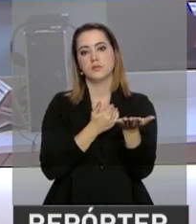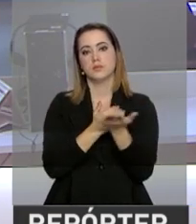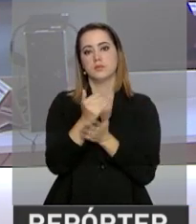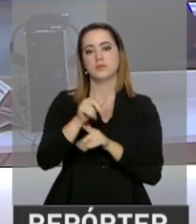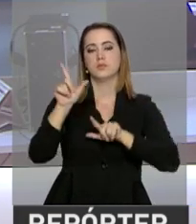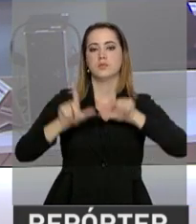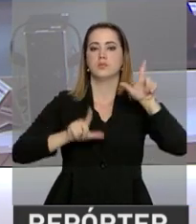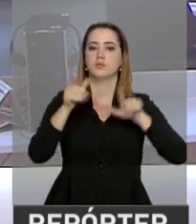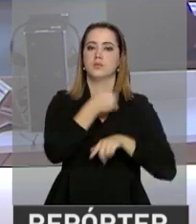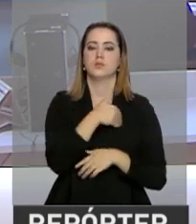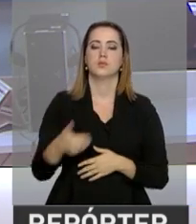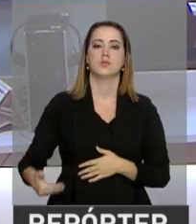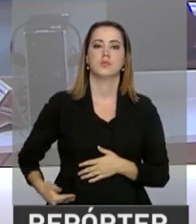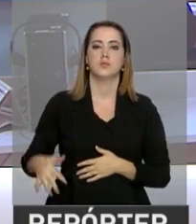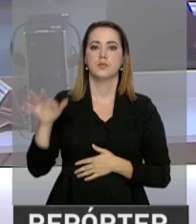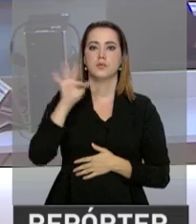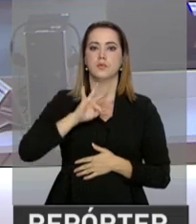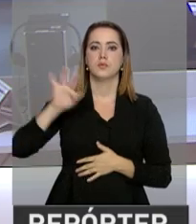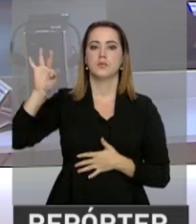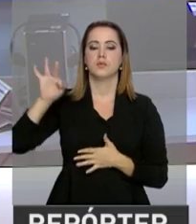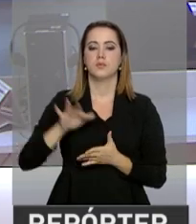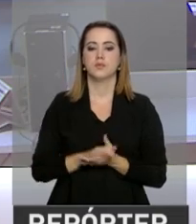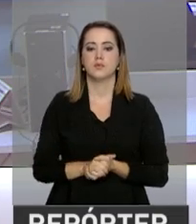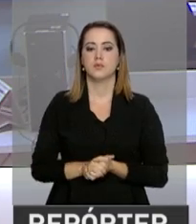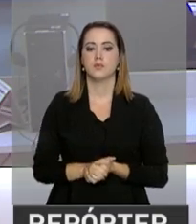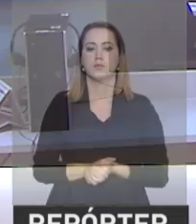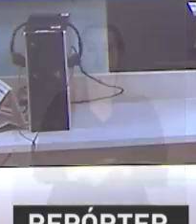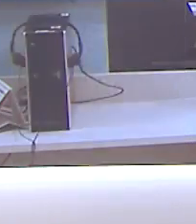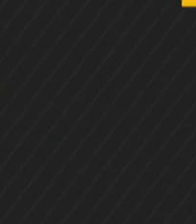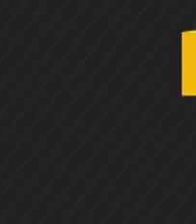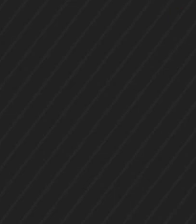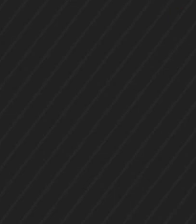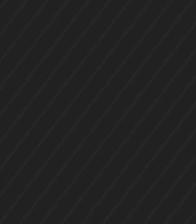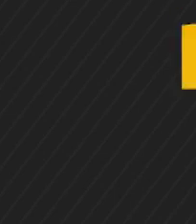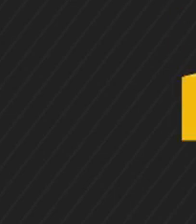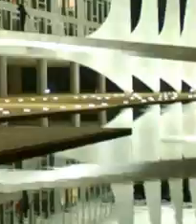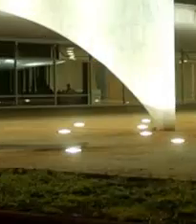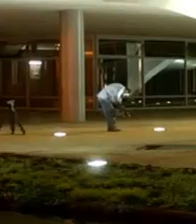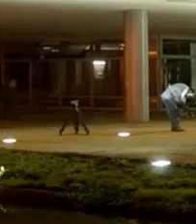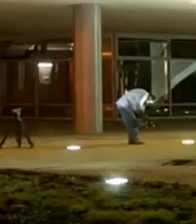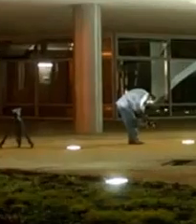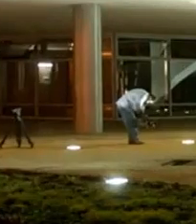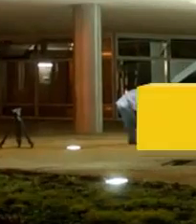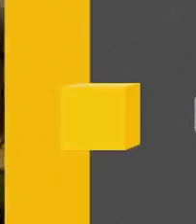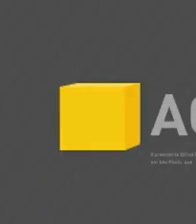Continue com a gente aqui na NBR, a TV do Governo Federal.